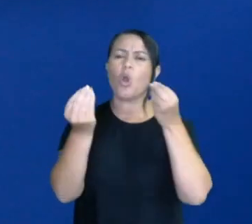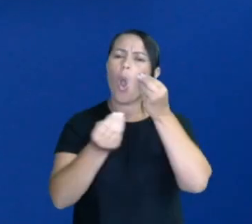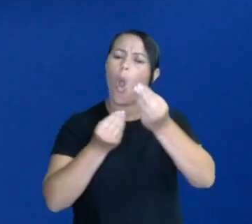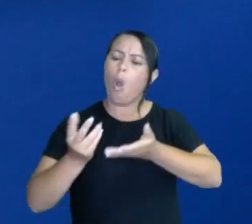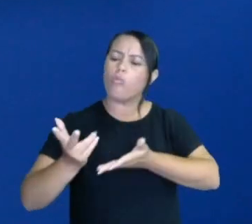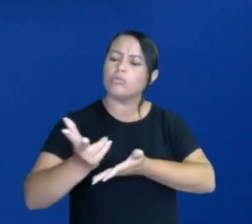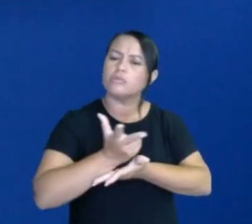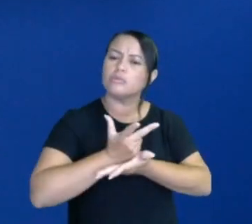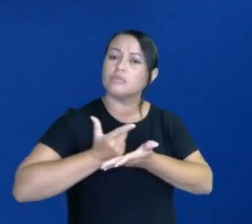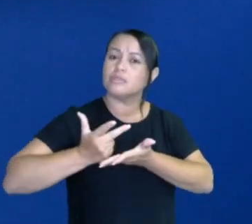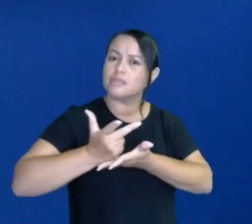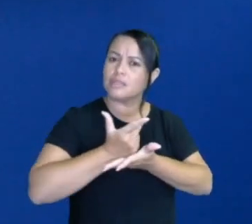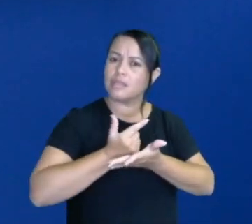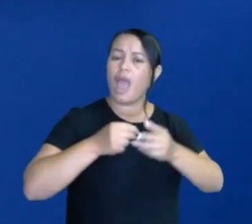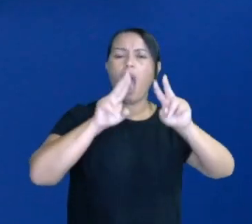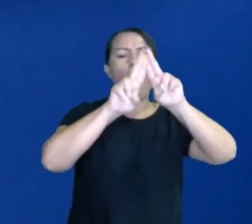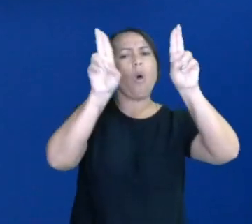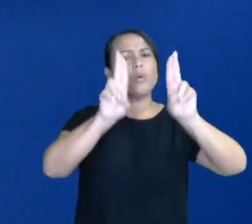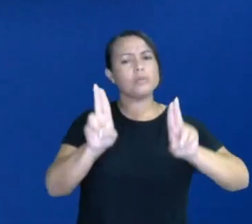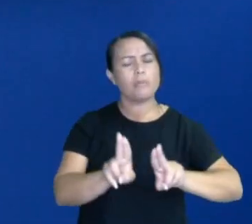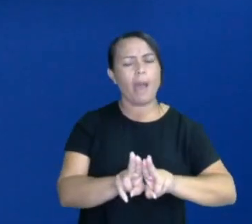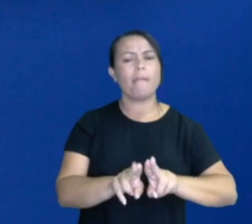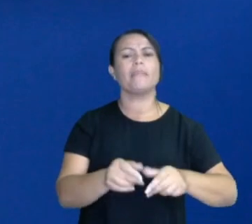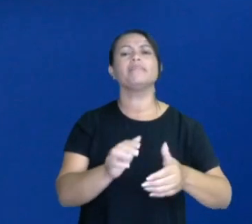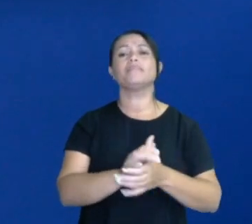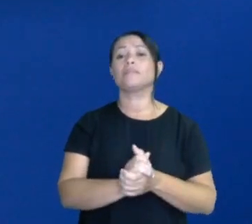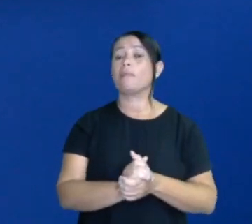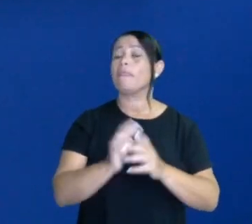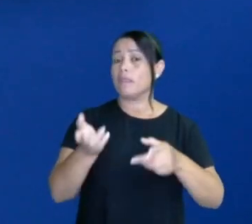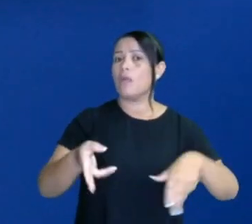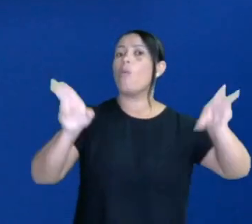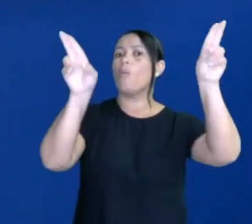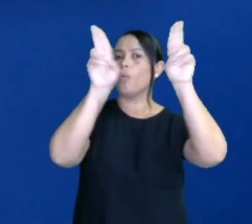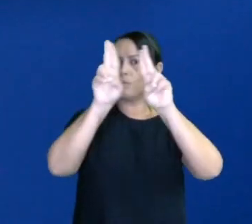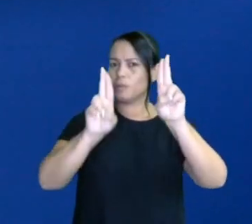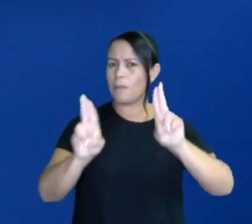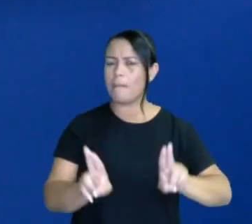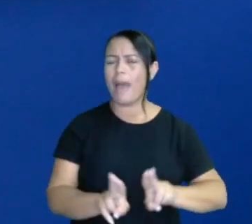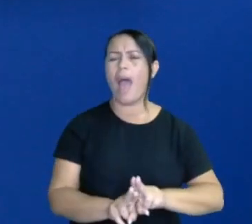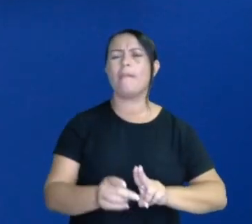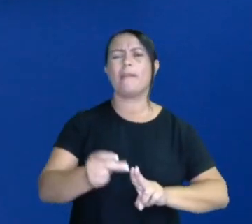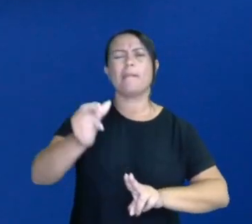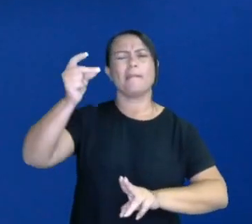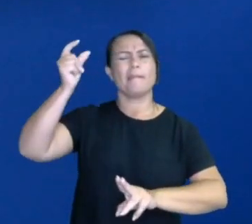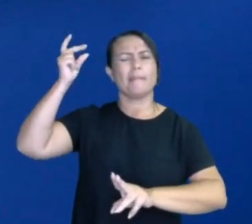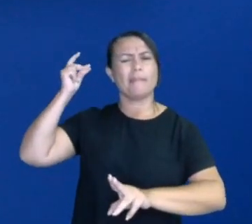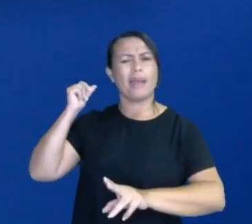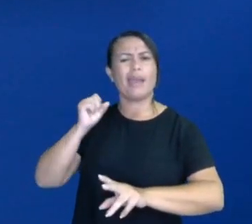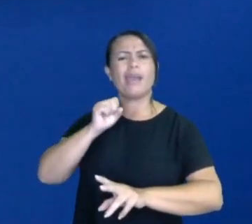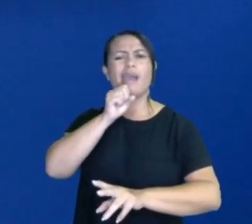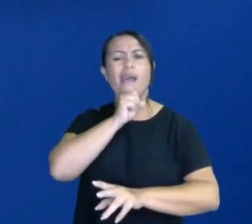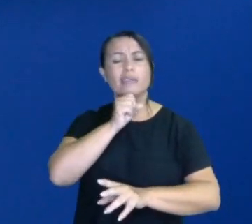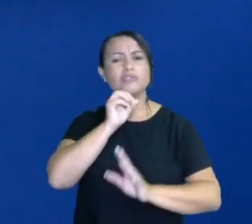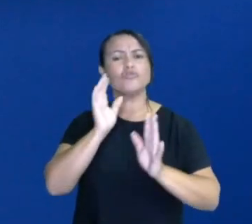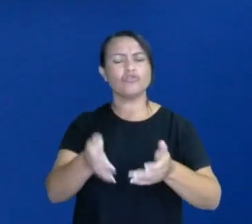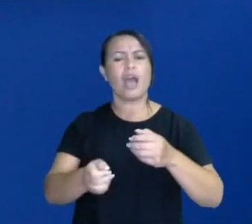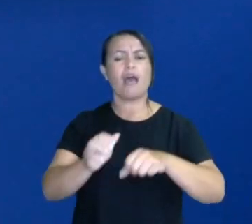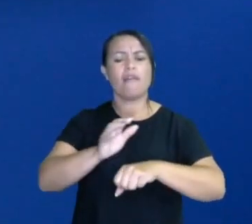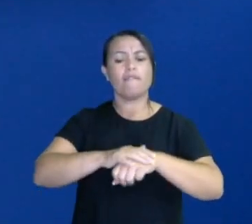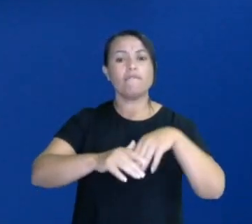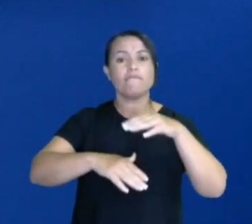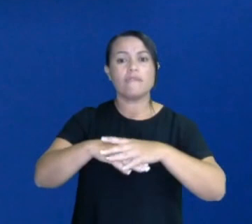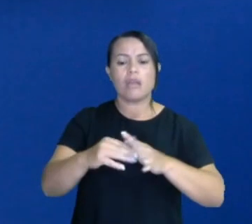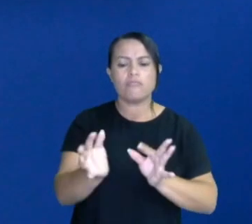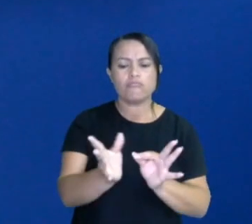os mapas. Então, a gente consegue analisar mais uma vez, ó. Os mapas mais antigos foram feitos à mão e